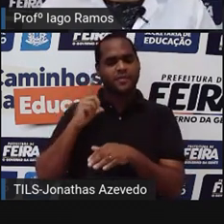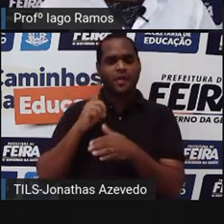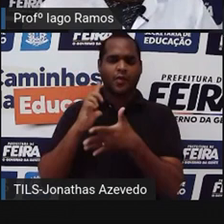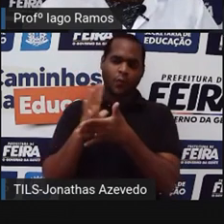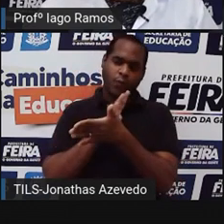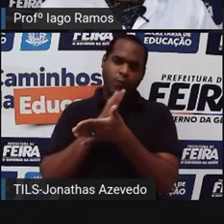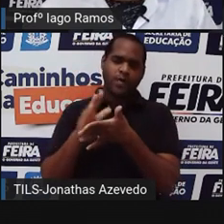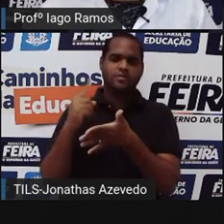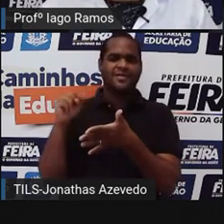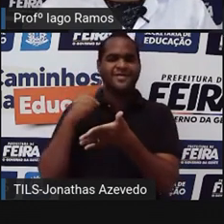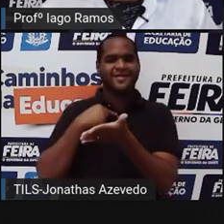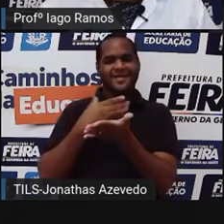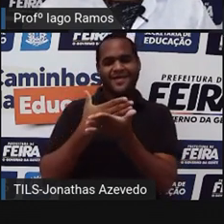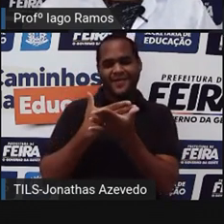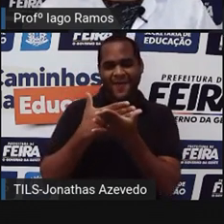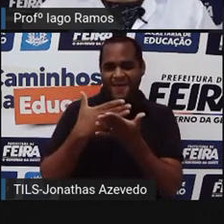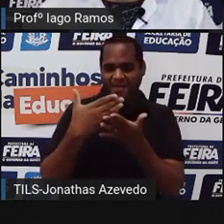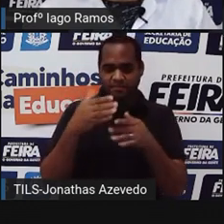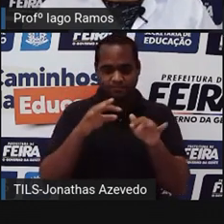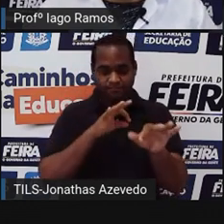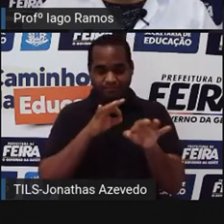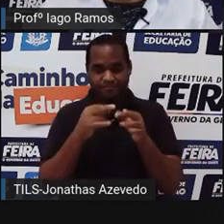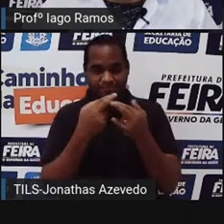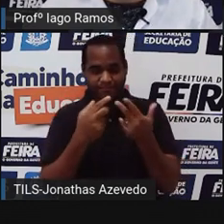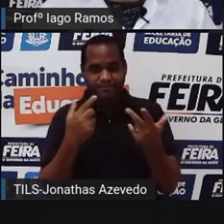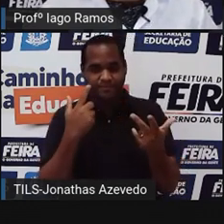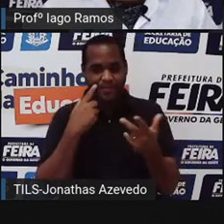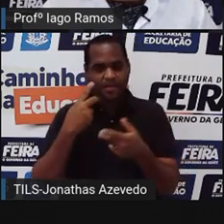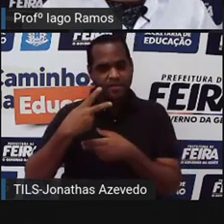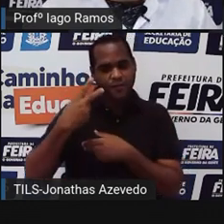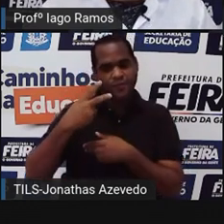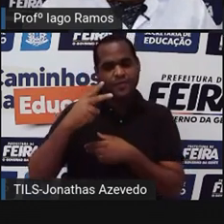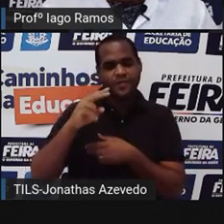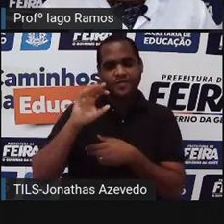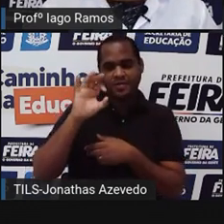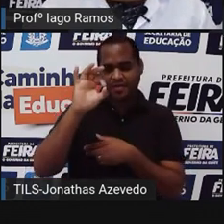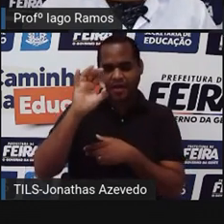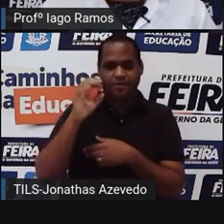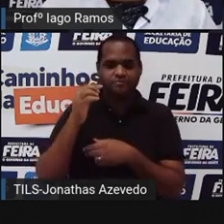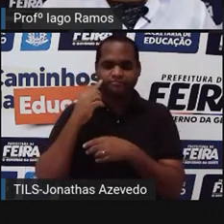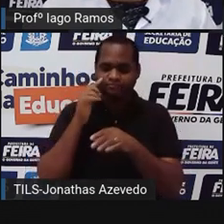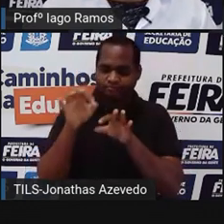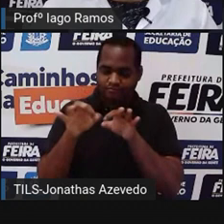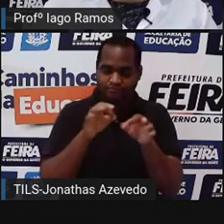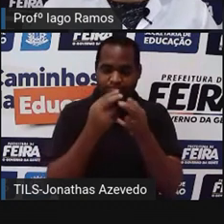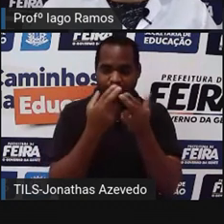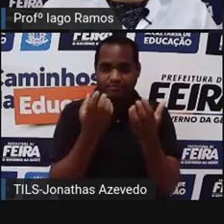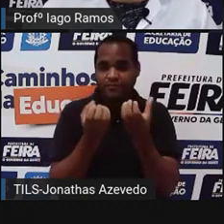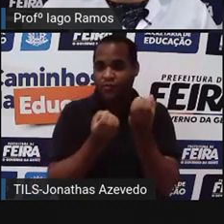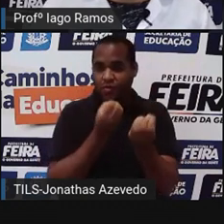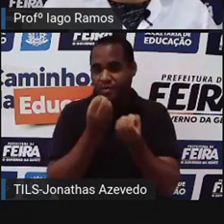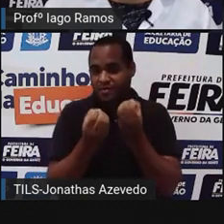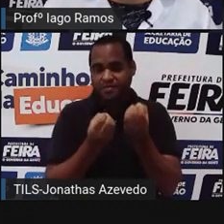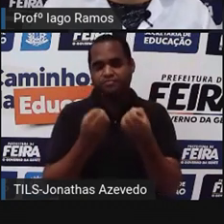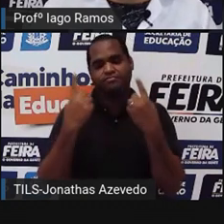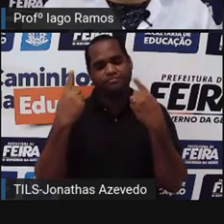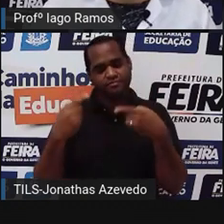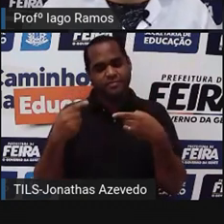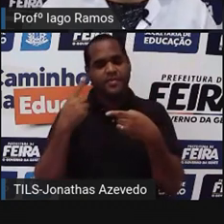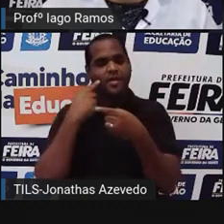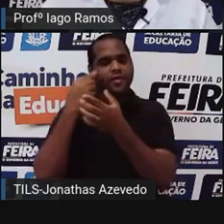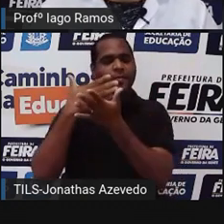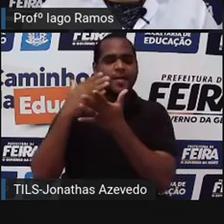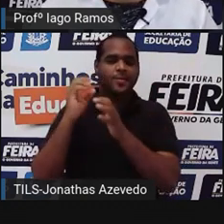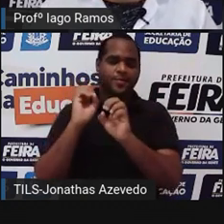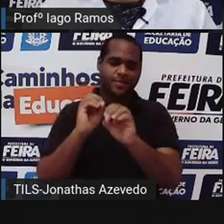foi começando a resolver equações do segundo grau. Esse pequeno desafio que eu trouxe para você aqui nesse começo da